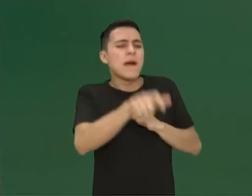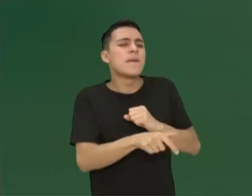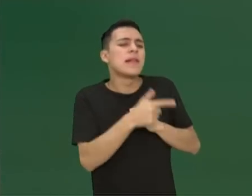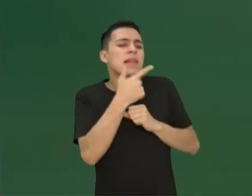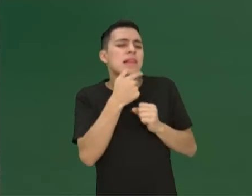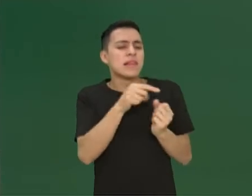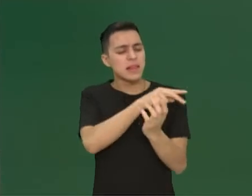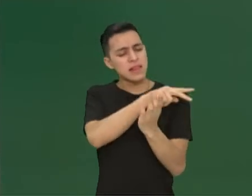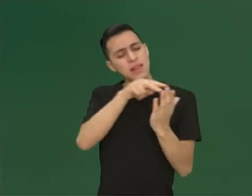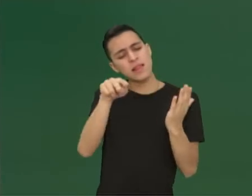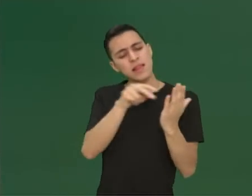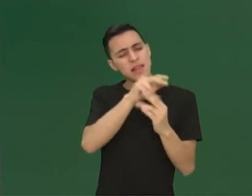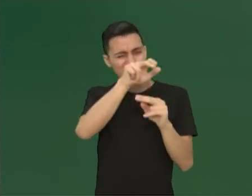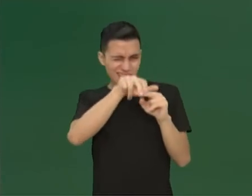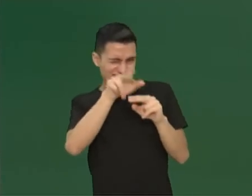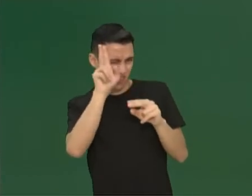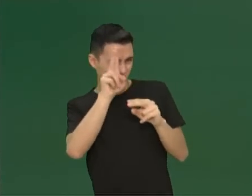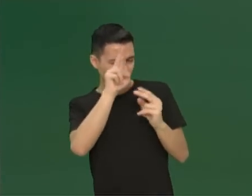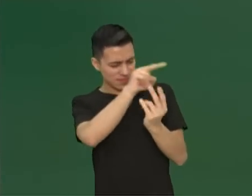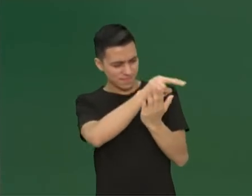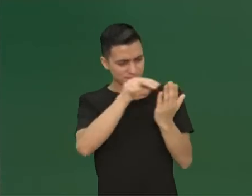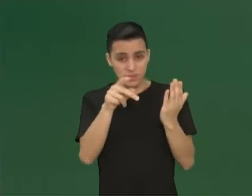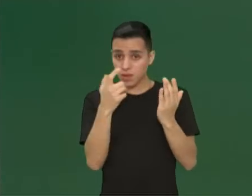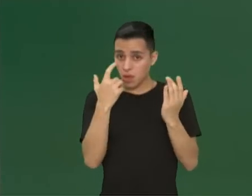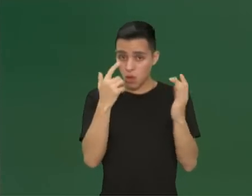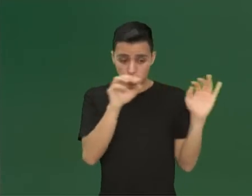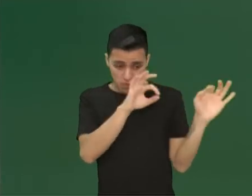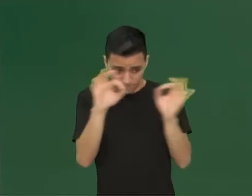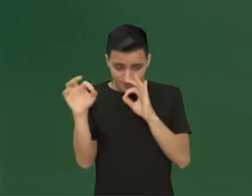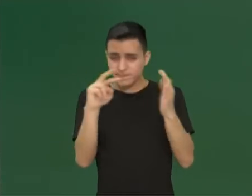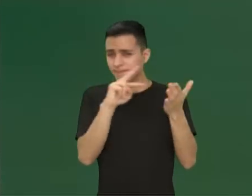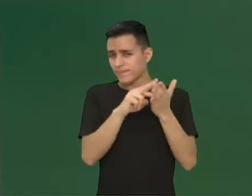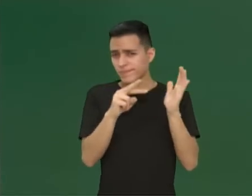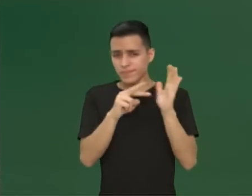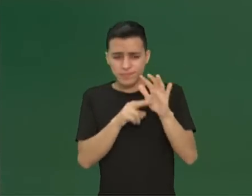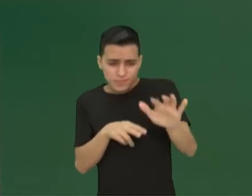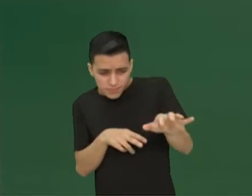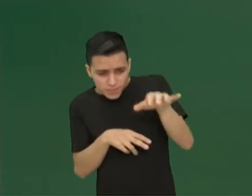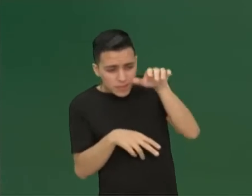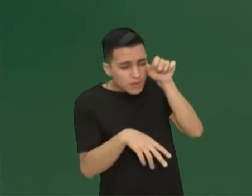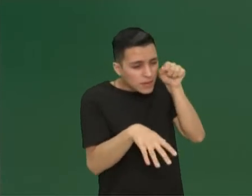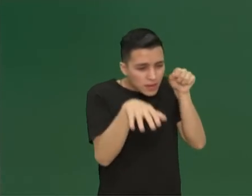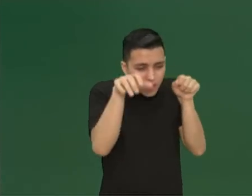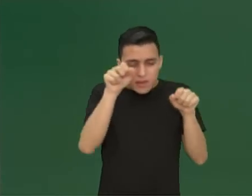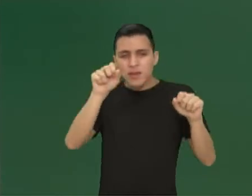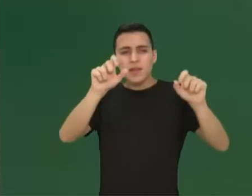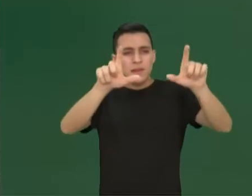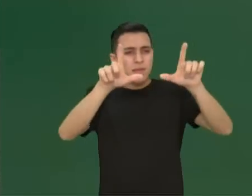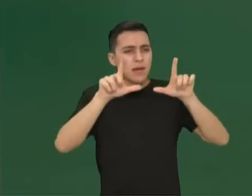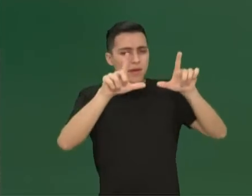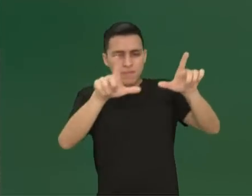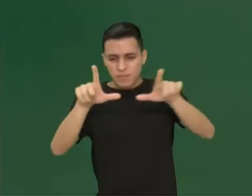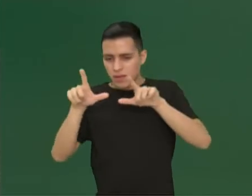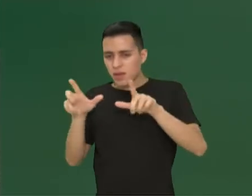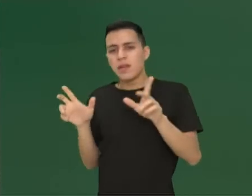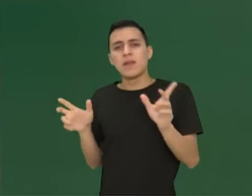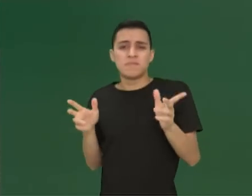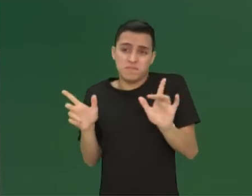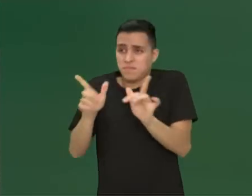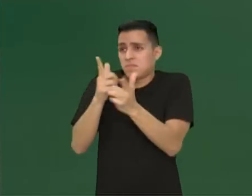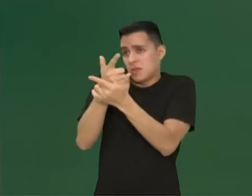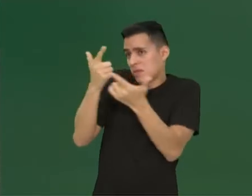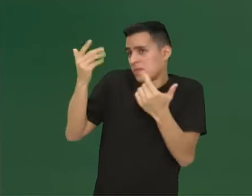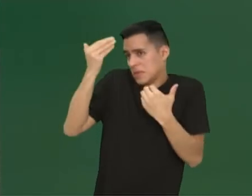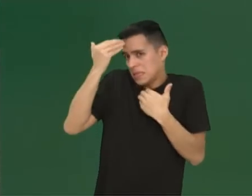livro? Então, eu trago o olho, é um órgão que vai capturar as imagens graças à